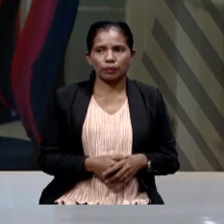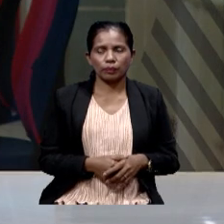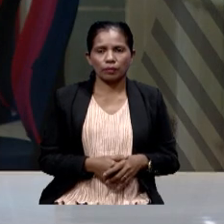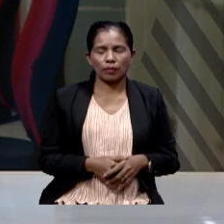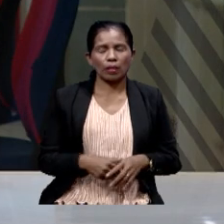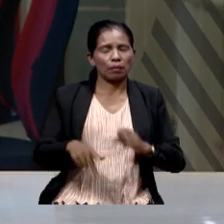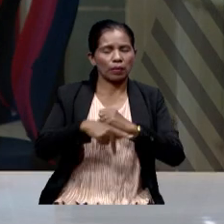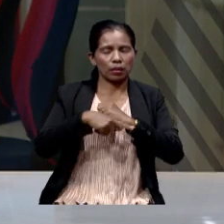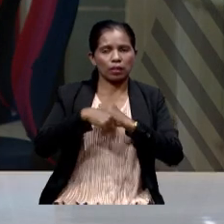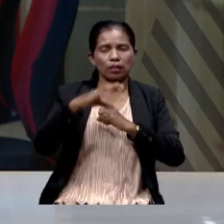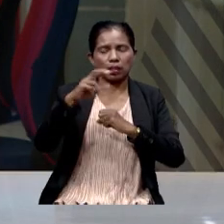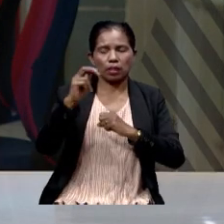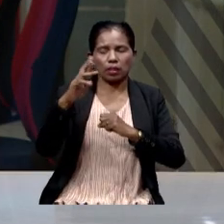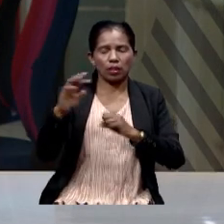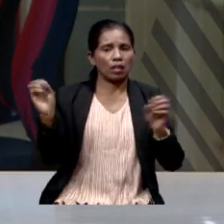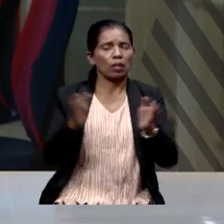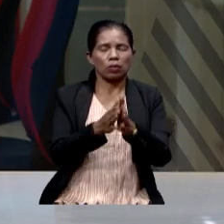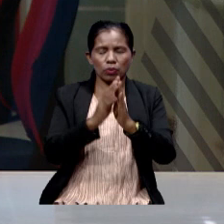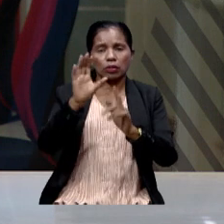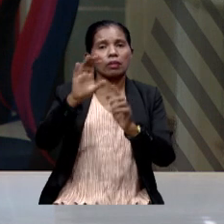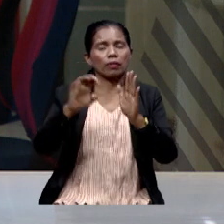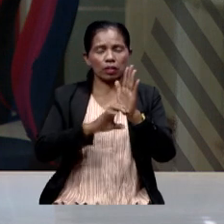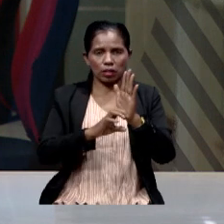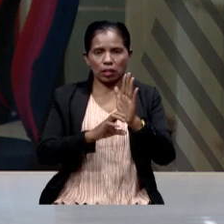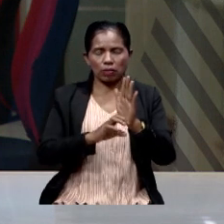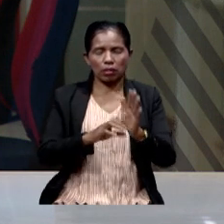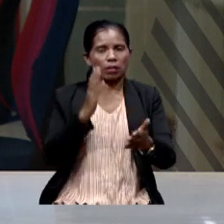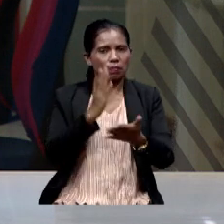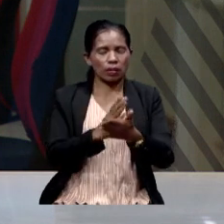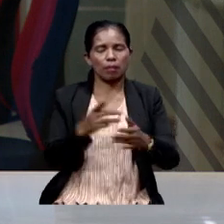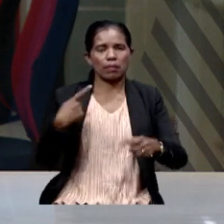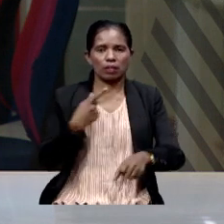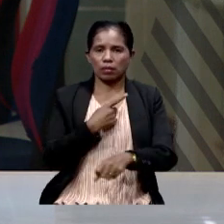Partido Senartela exige chefe de Estado ato dissolve o Parlamento Nacional.